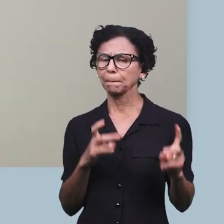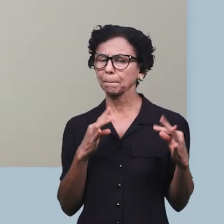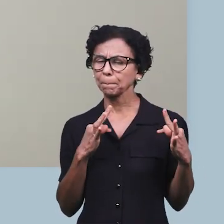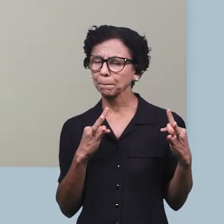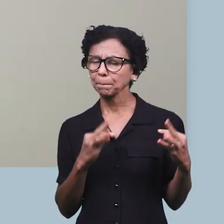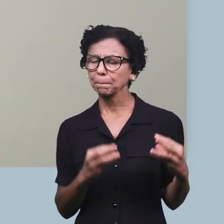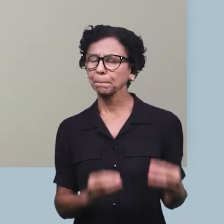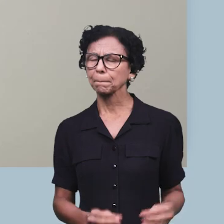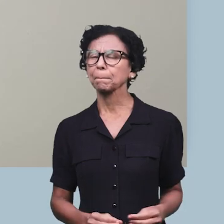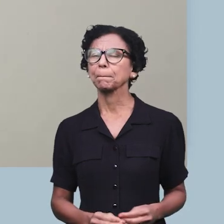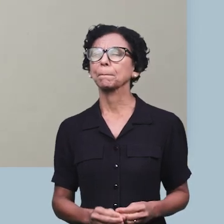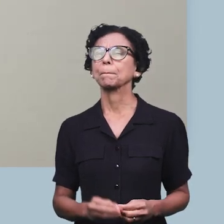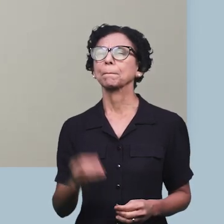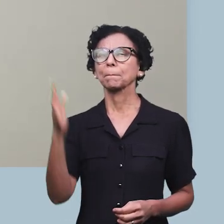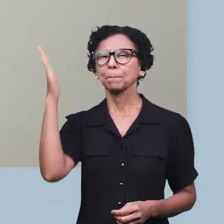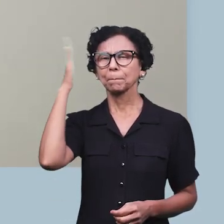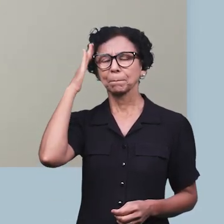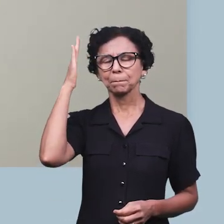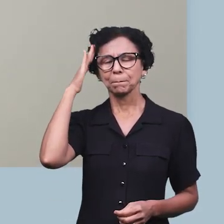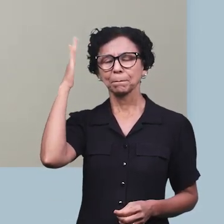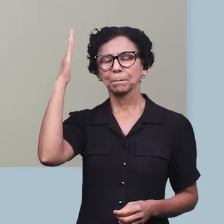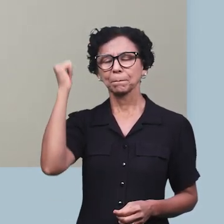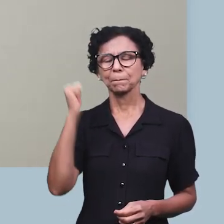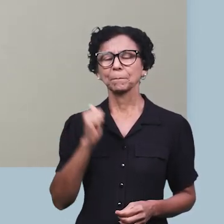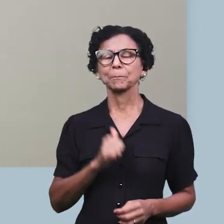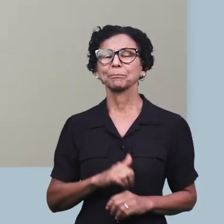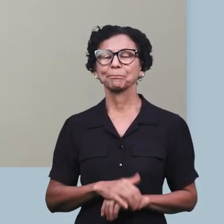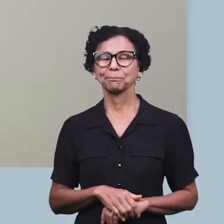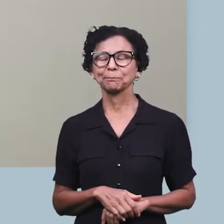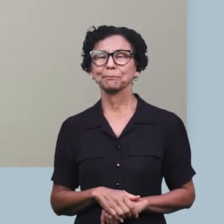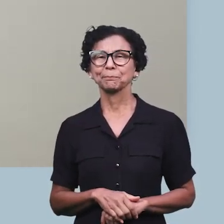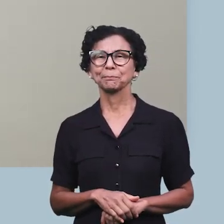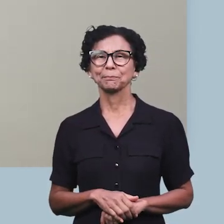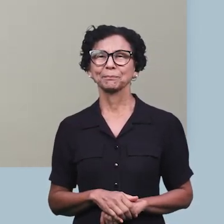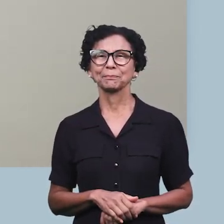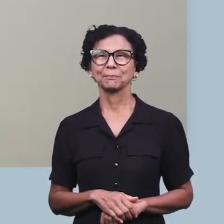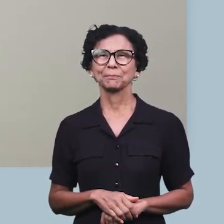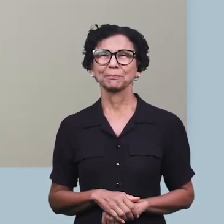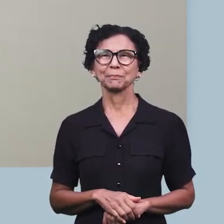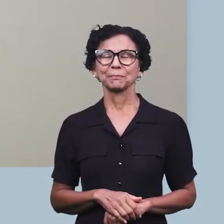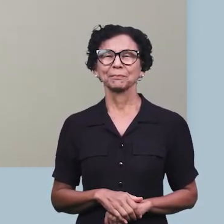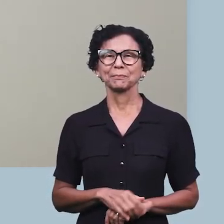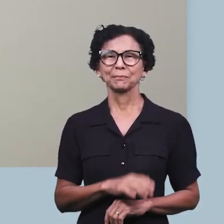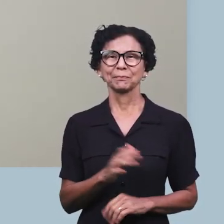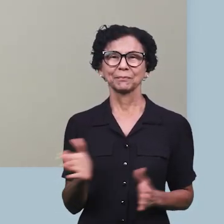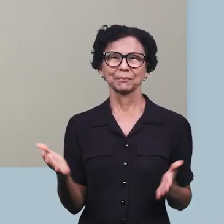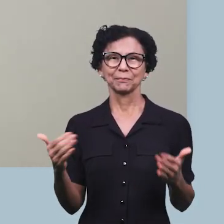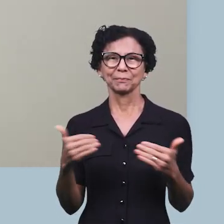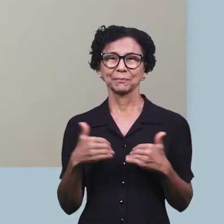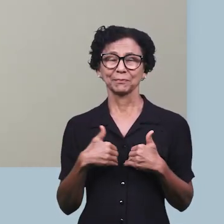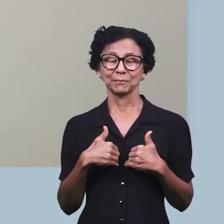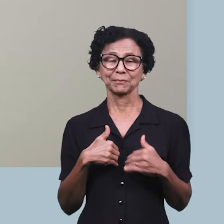está ciente, que você está percebendo tudo, está observando tudo, que nada também está passando desapercebido. Tá bom?